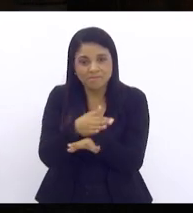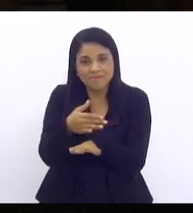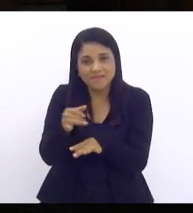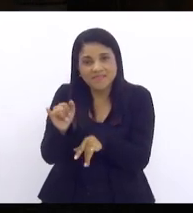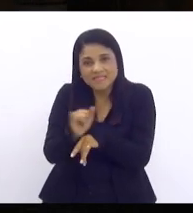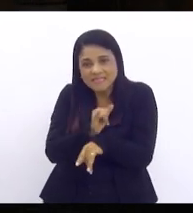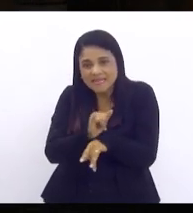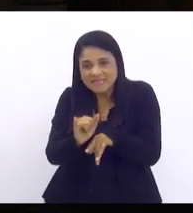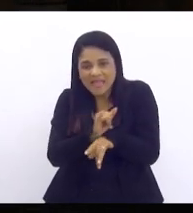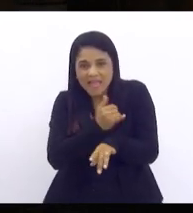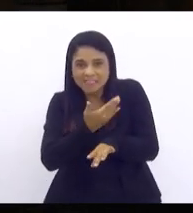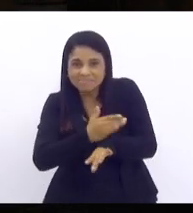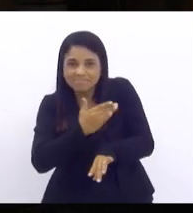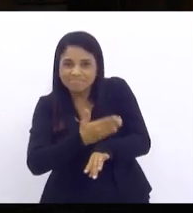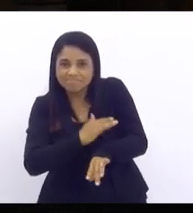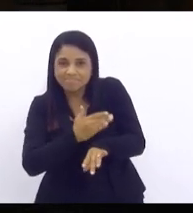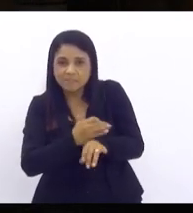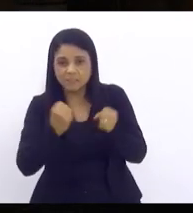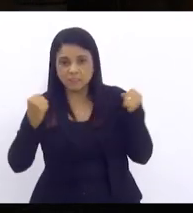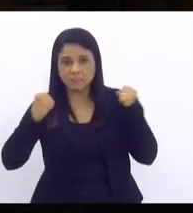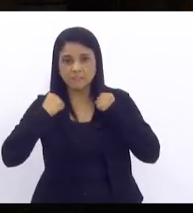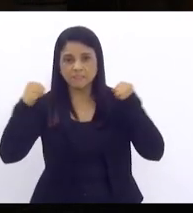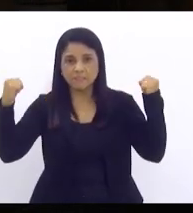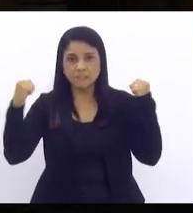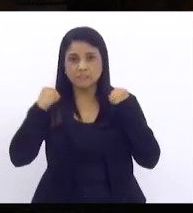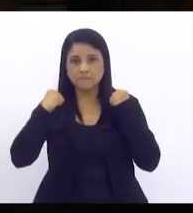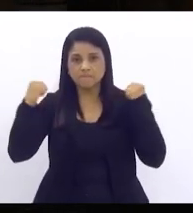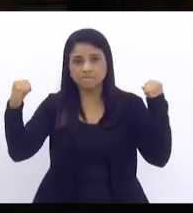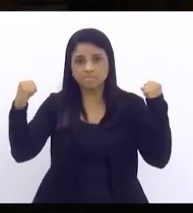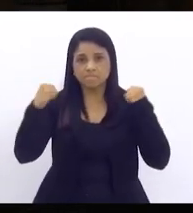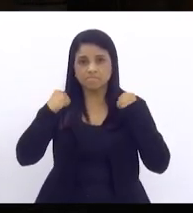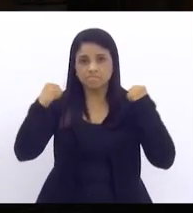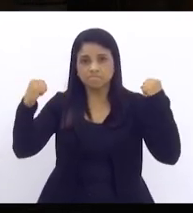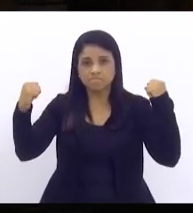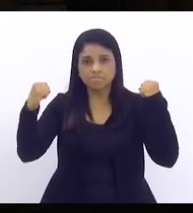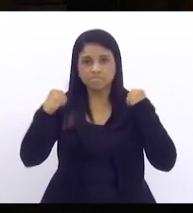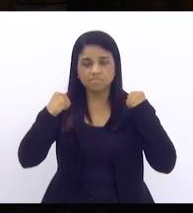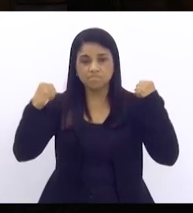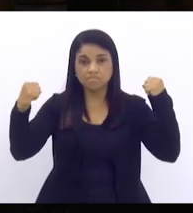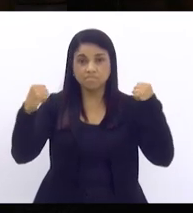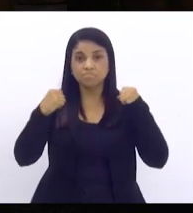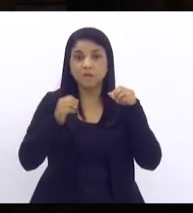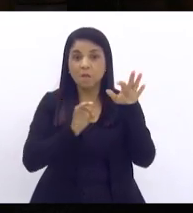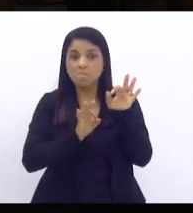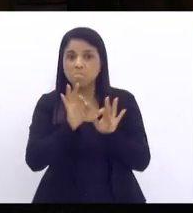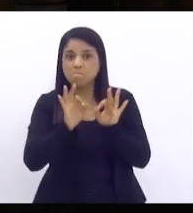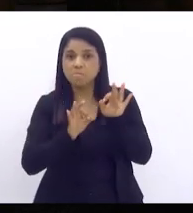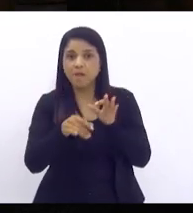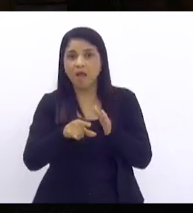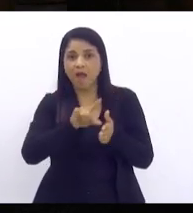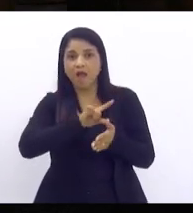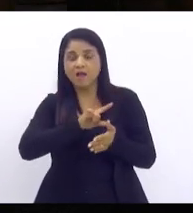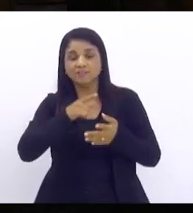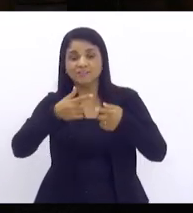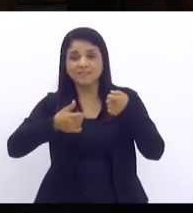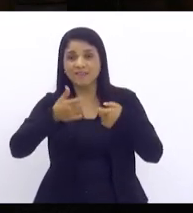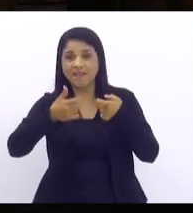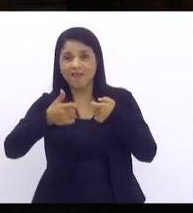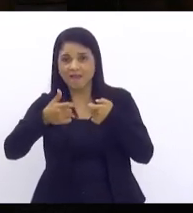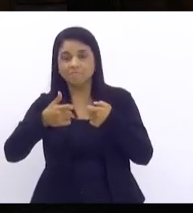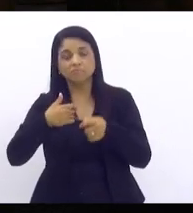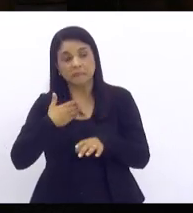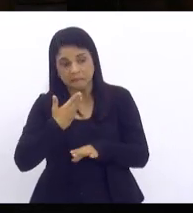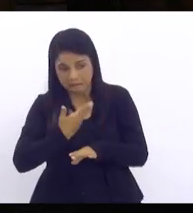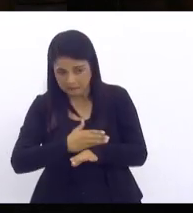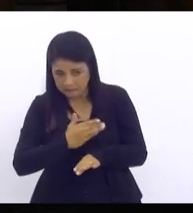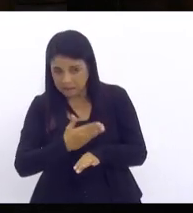eles começam com exercício físico, para que eles possam estar preparados para a batalha, mas tem que treinar muito mesmo,